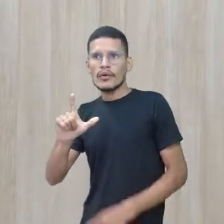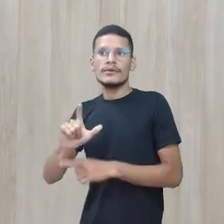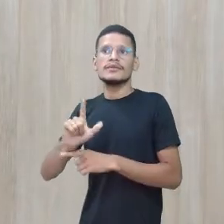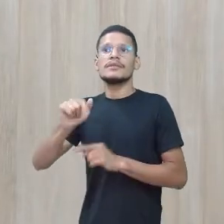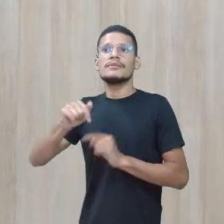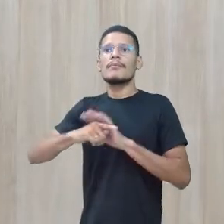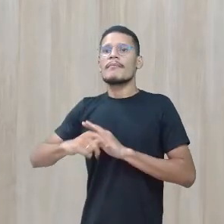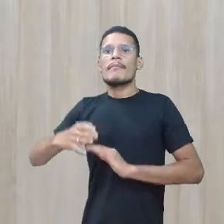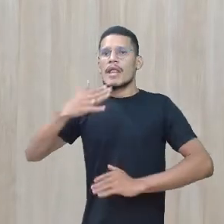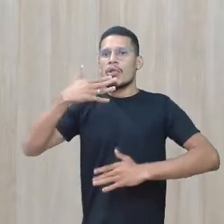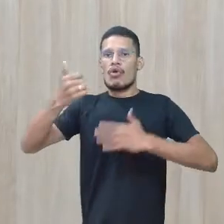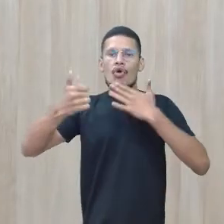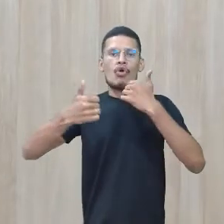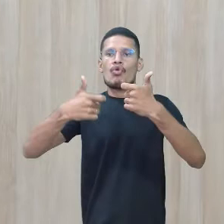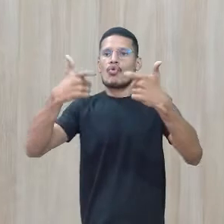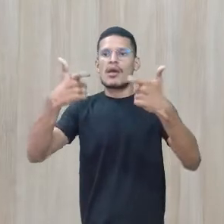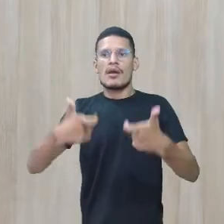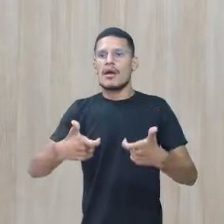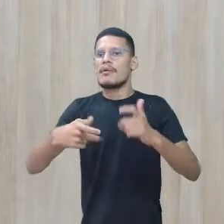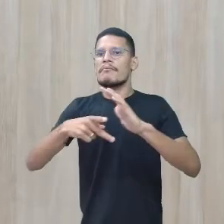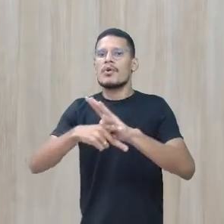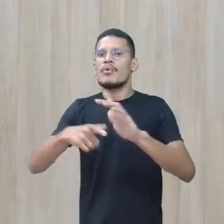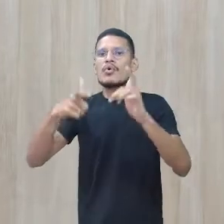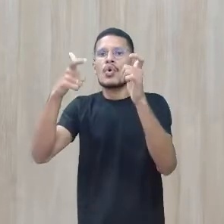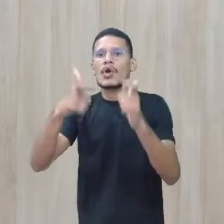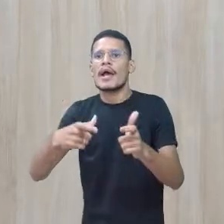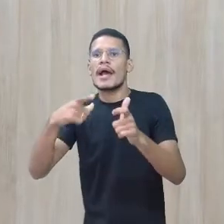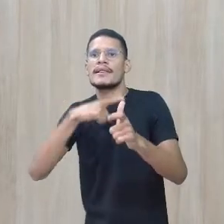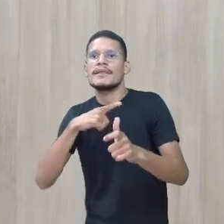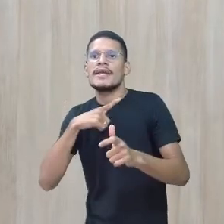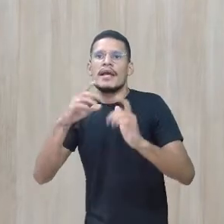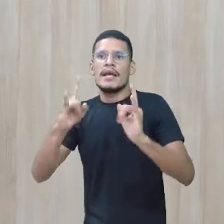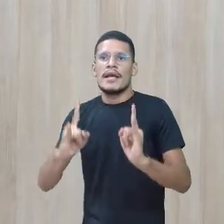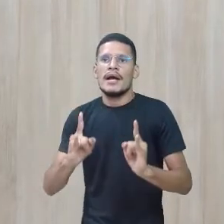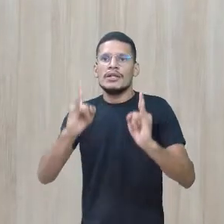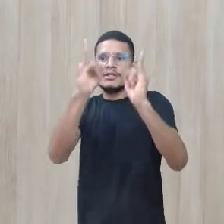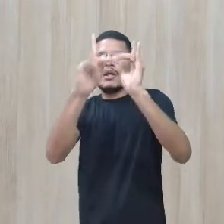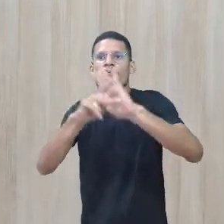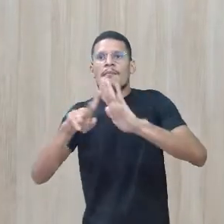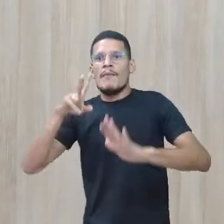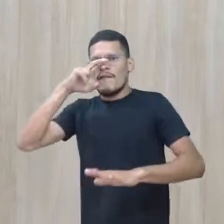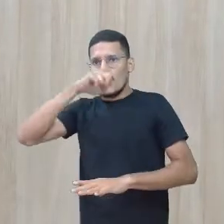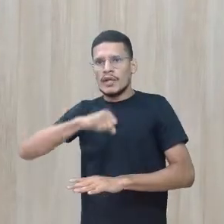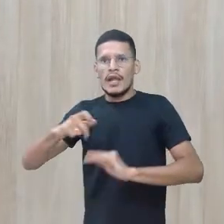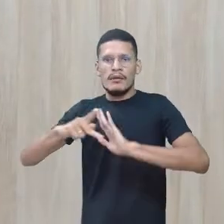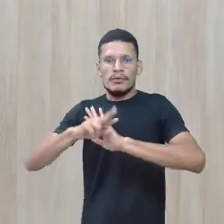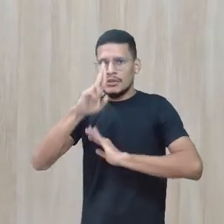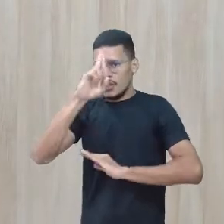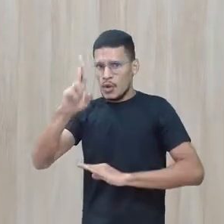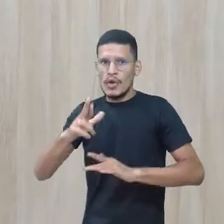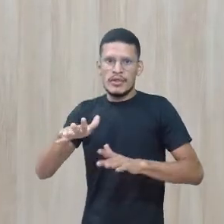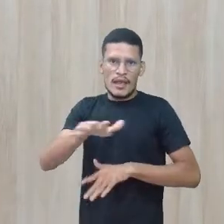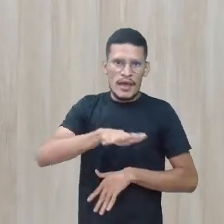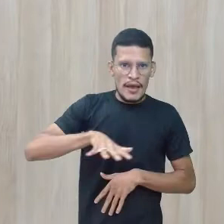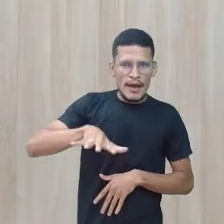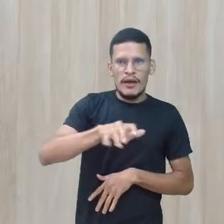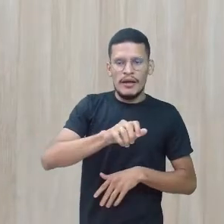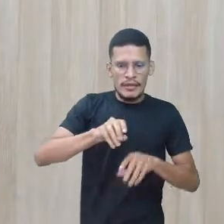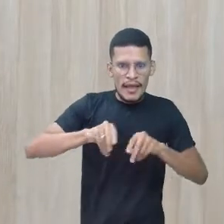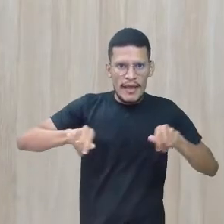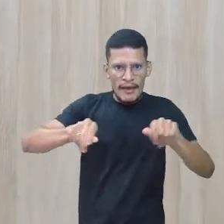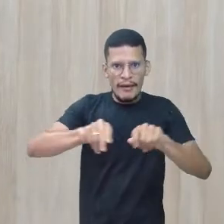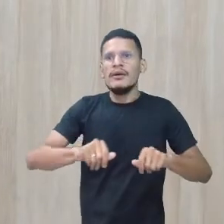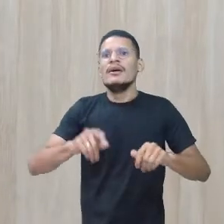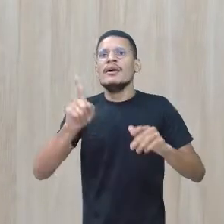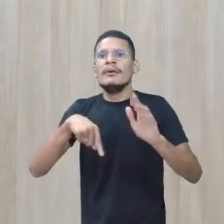as melhores terras, né? O local onde a gente tinha o castelo, a fortaleza do senhor de terra, que ficava, né, no ponto